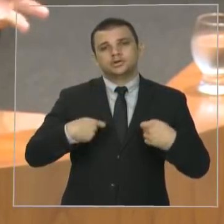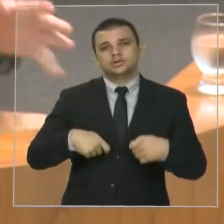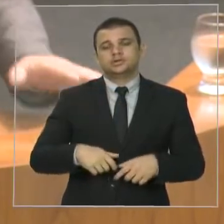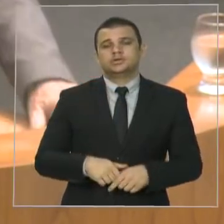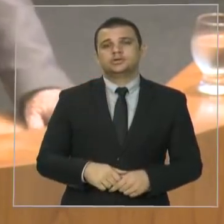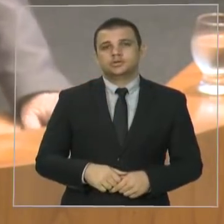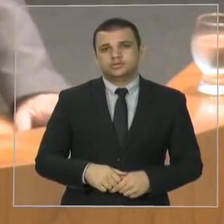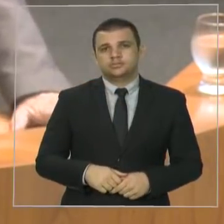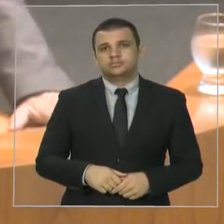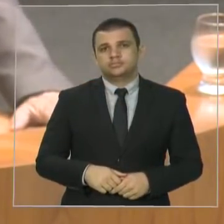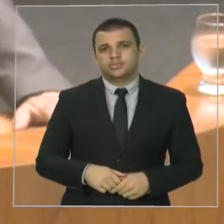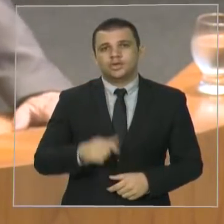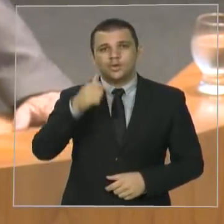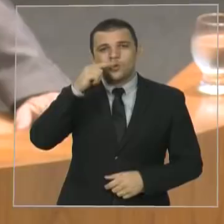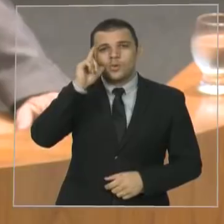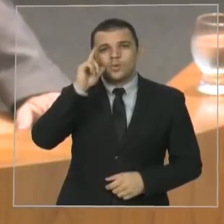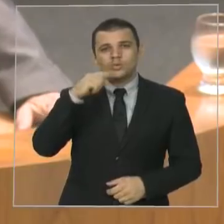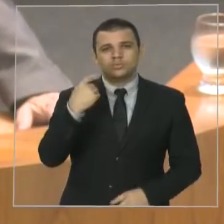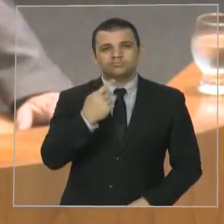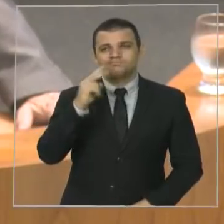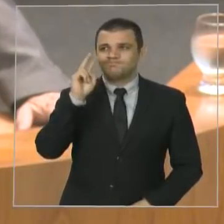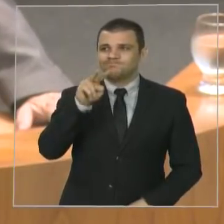sem ninguém discutir